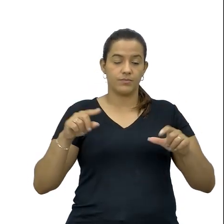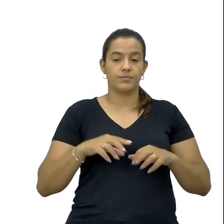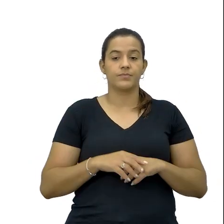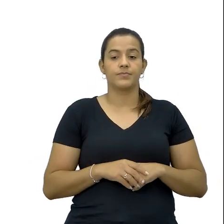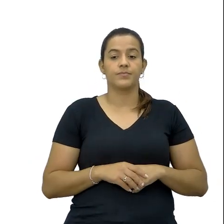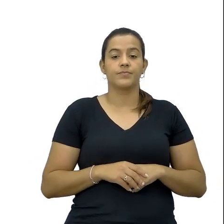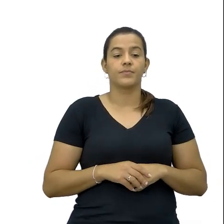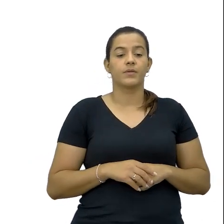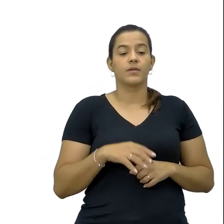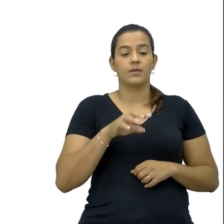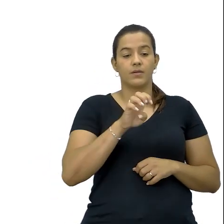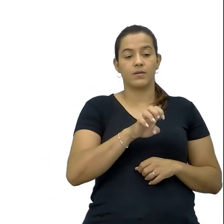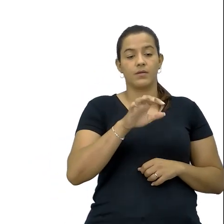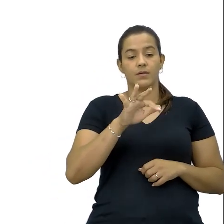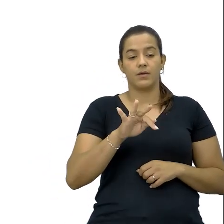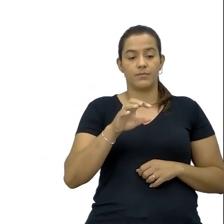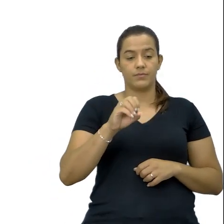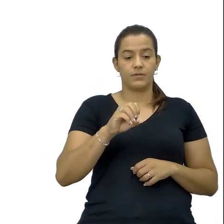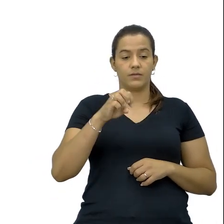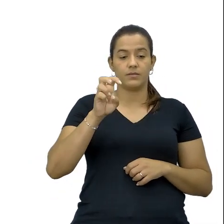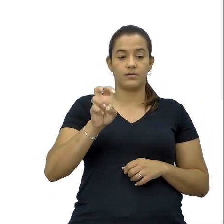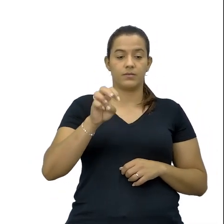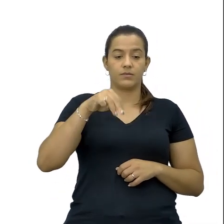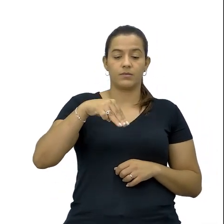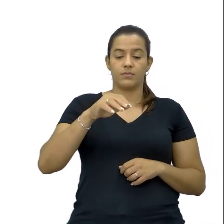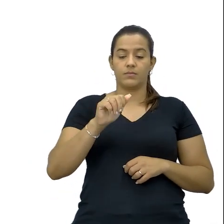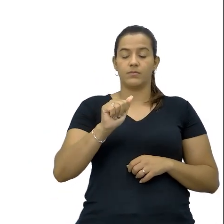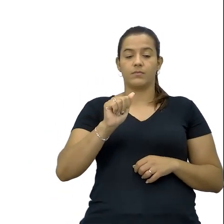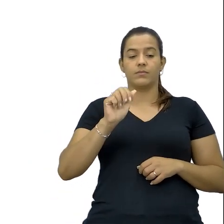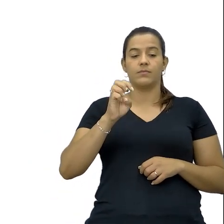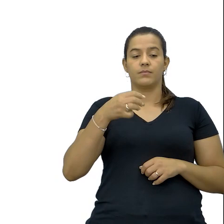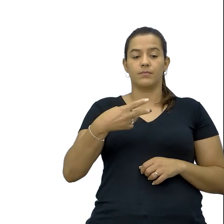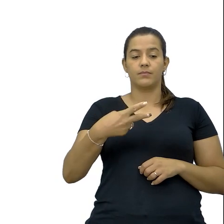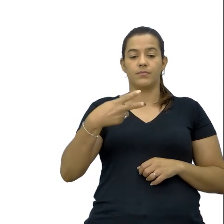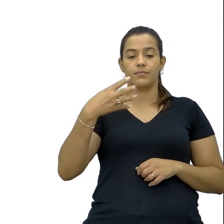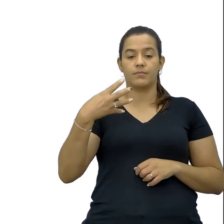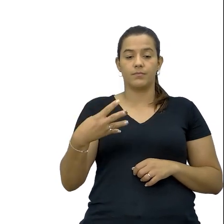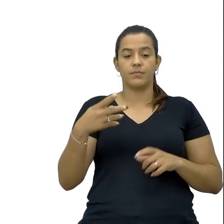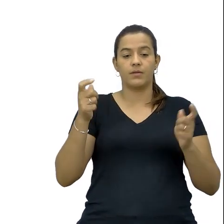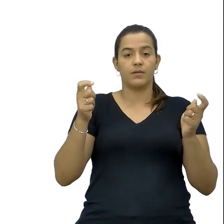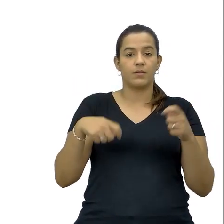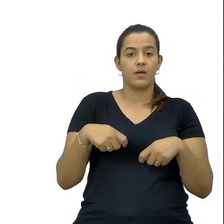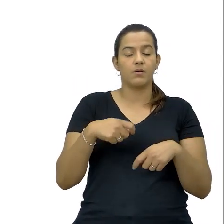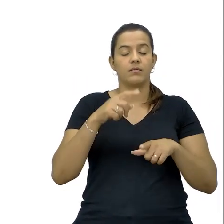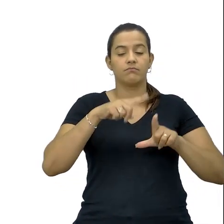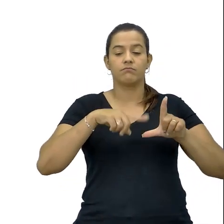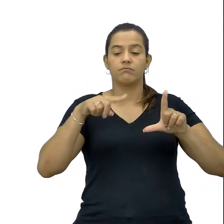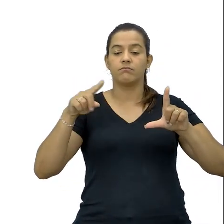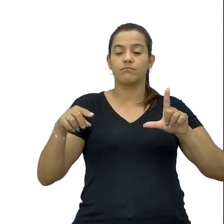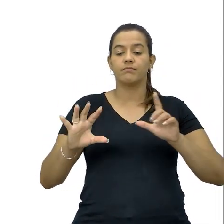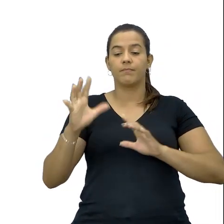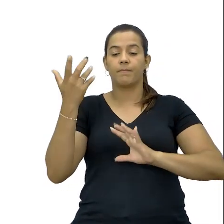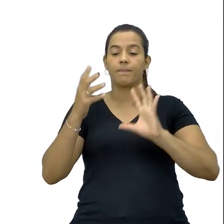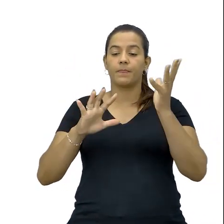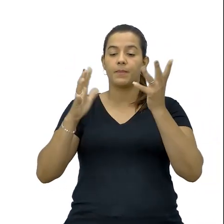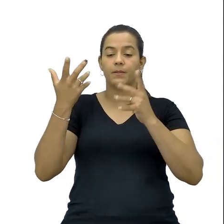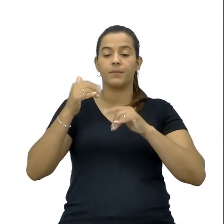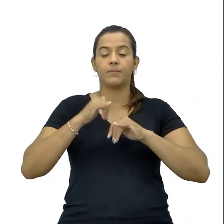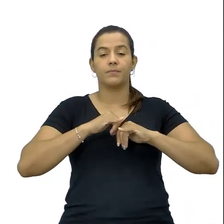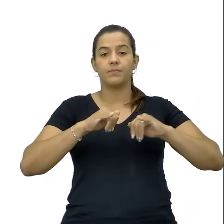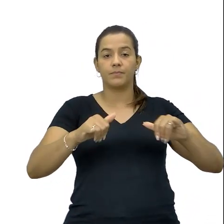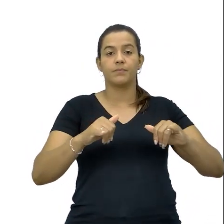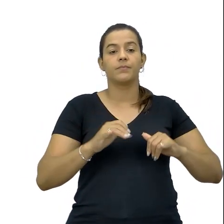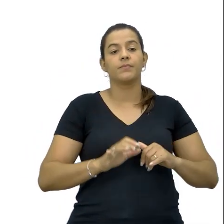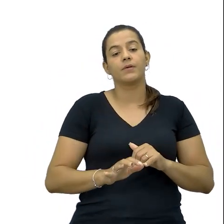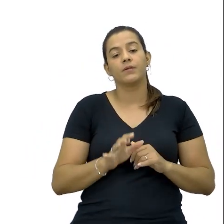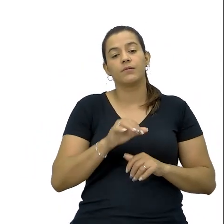o que é a EF 05MA23? Determinar a probabilidade de ocorrências de um resultado em